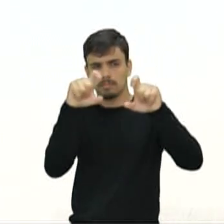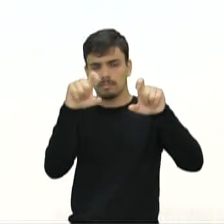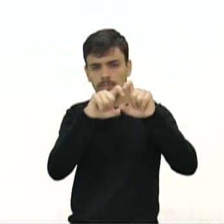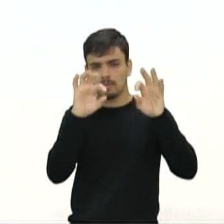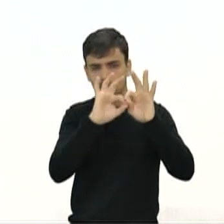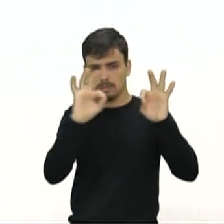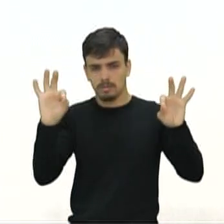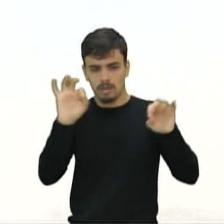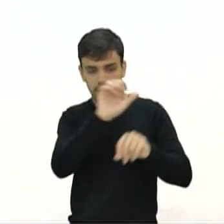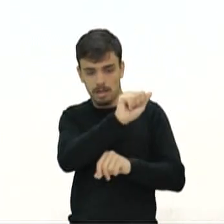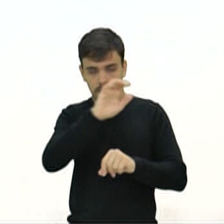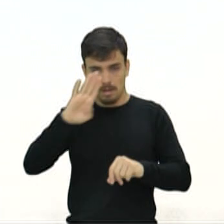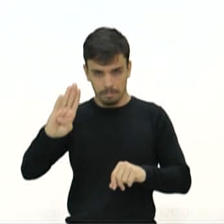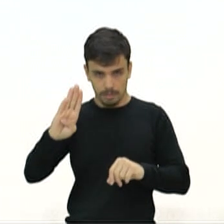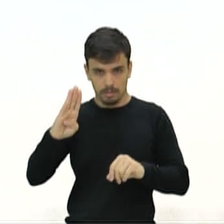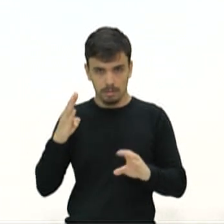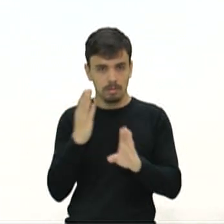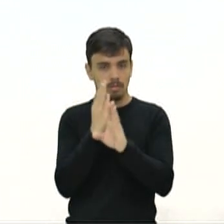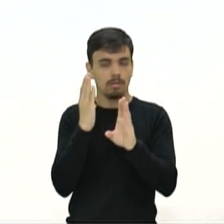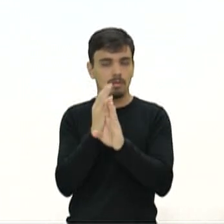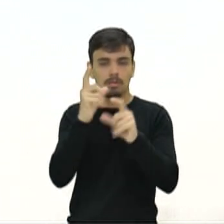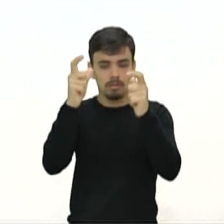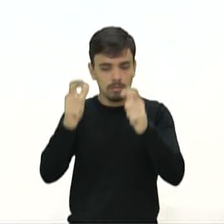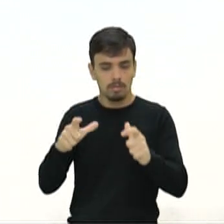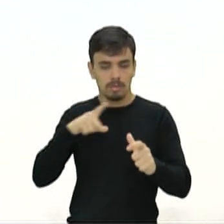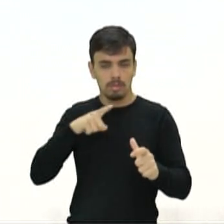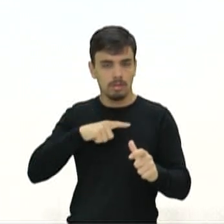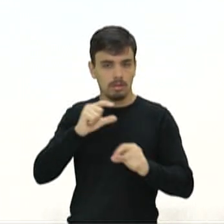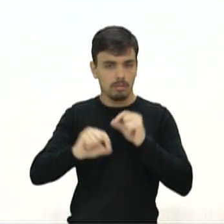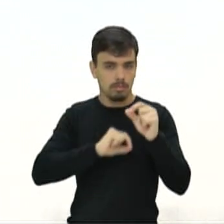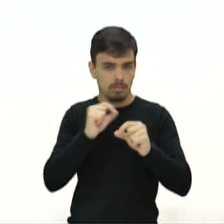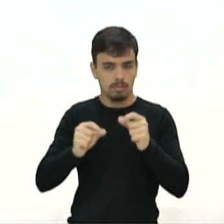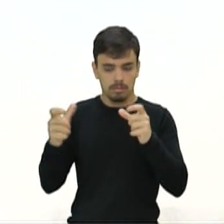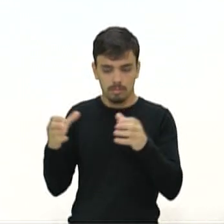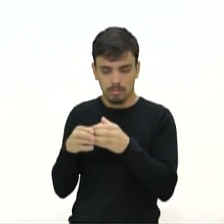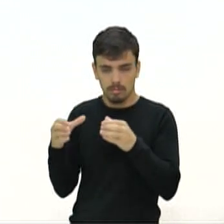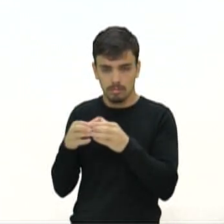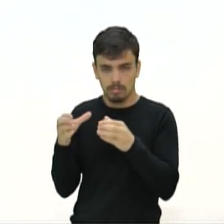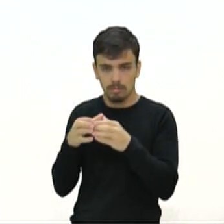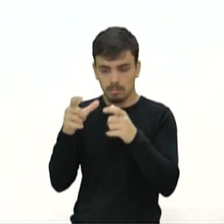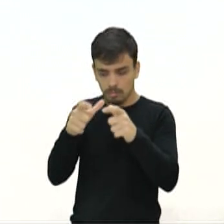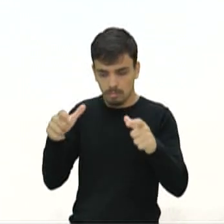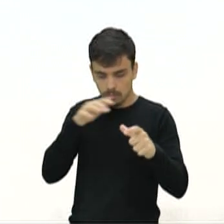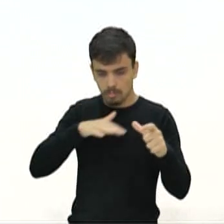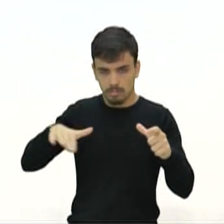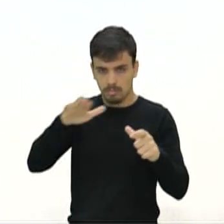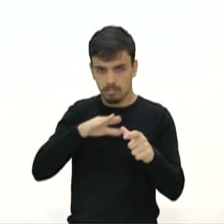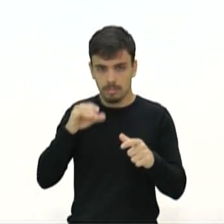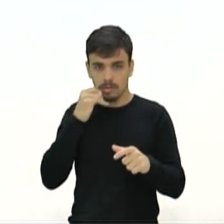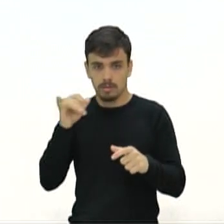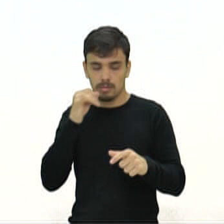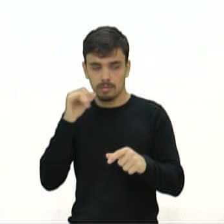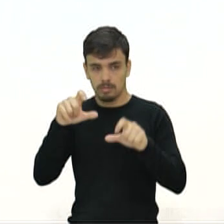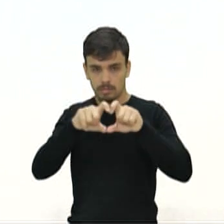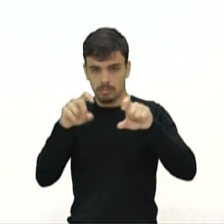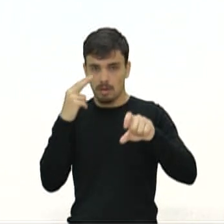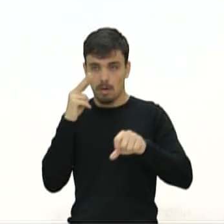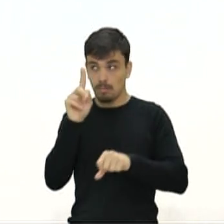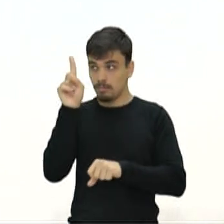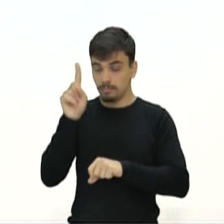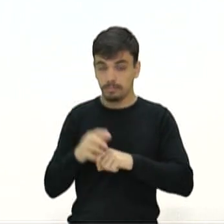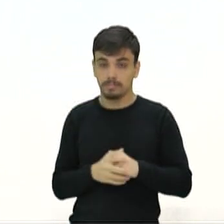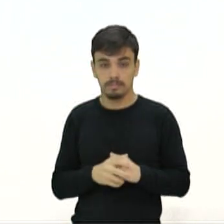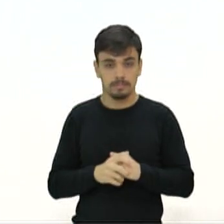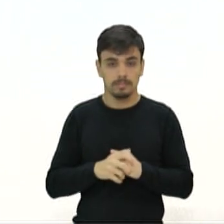ponto B, que se localiza numa região em que existe um campo elétrico uniforme de 2 vezes 10 na quarta Newton por coulomb. Durante